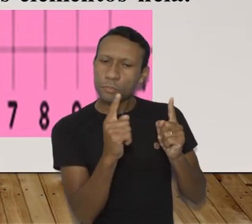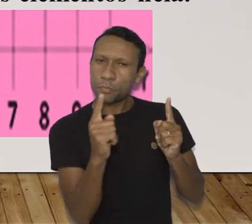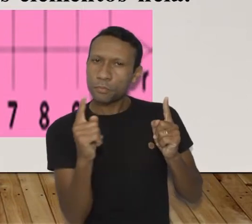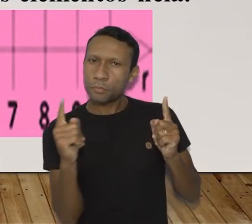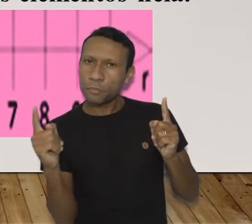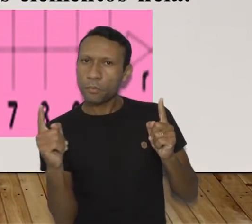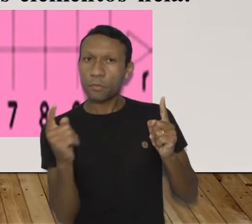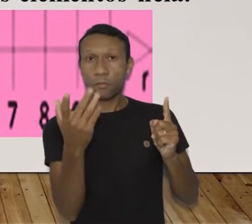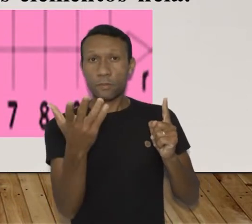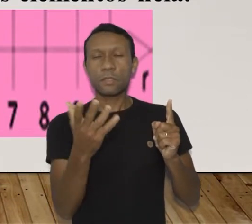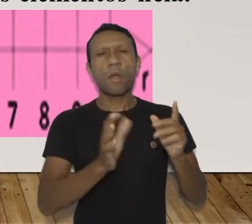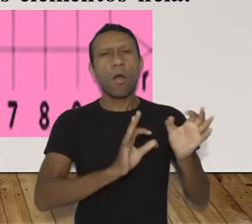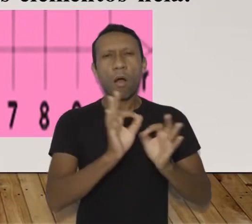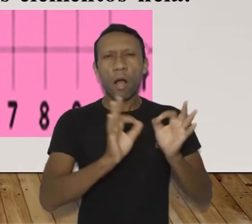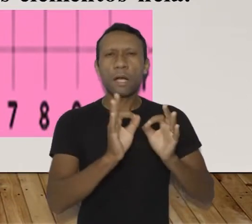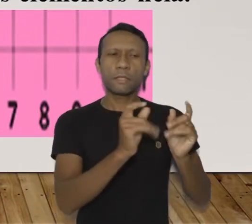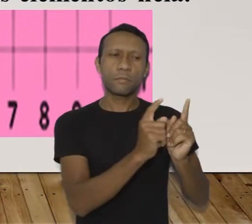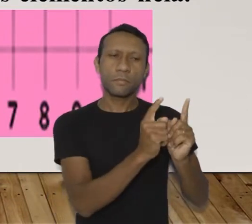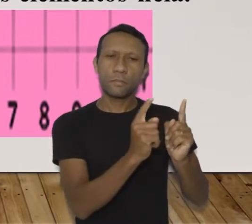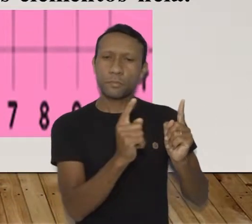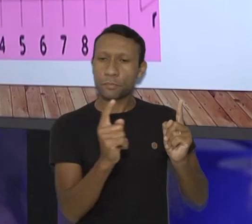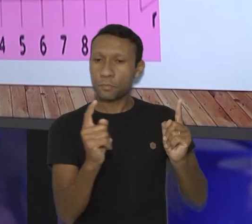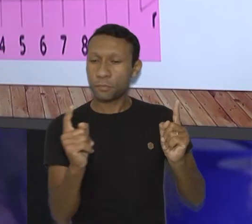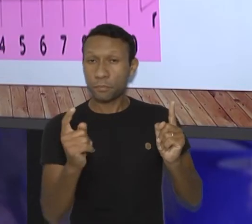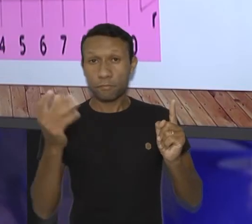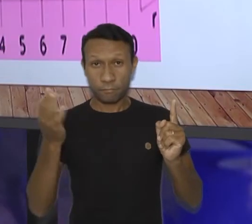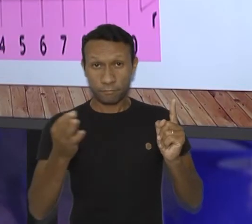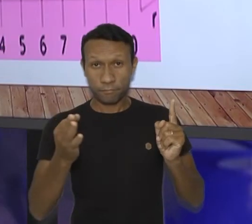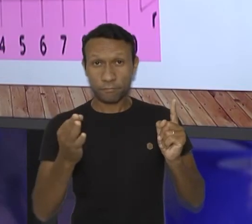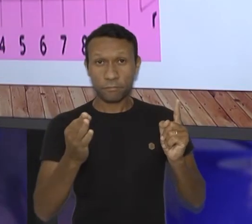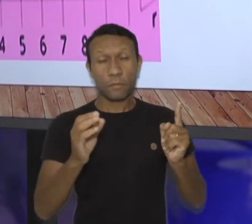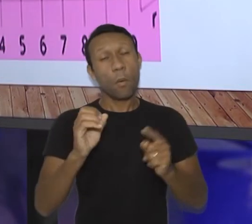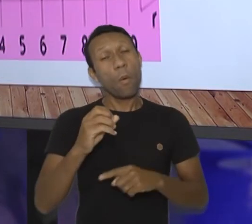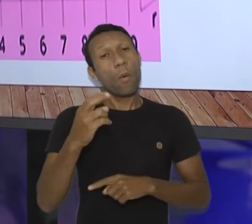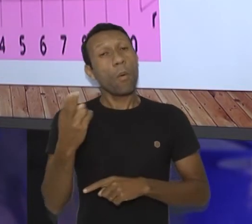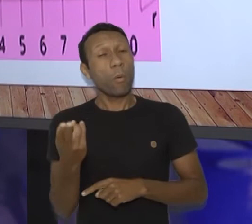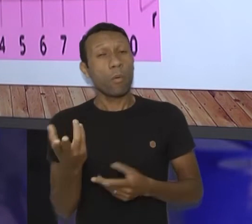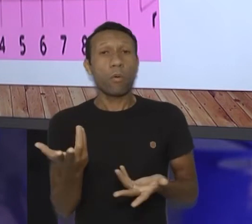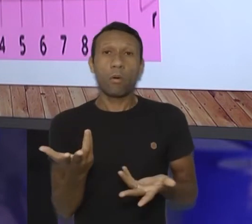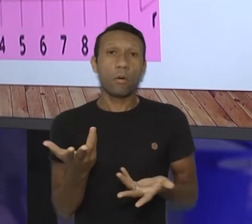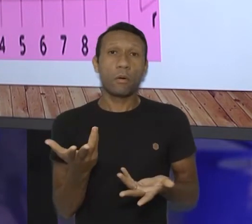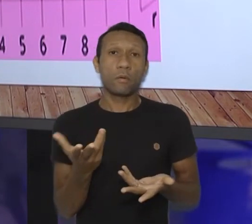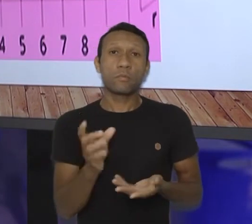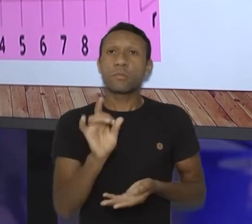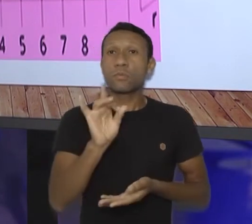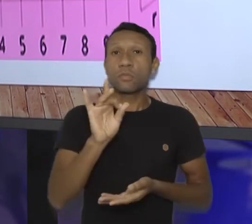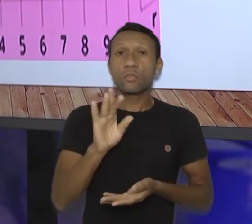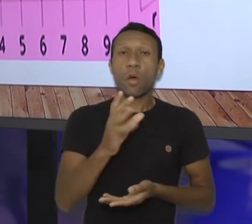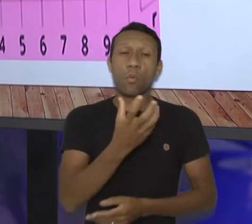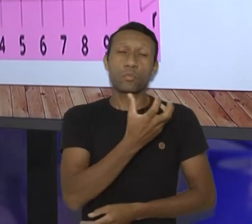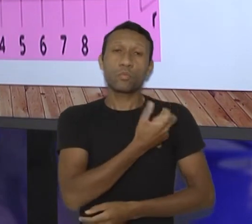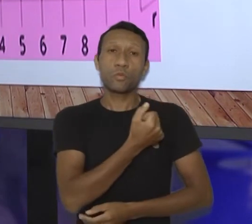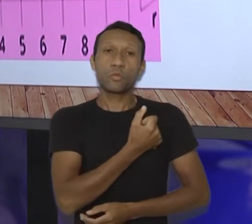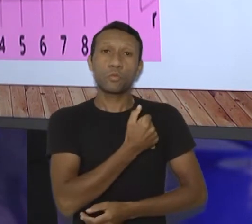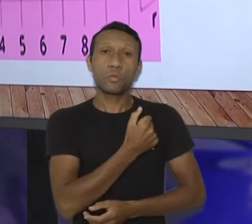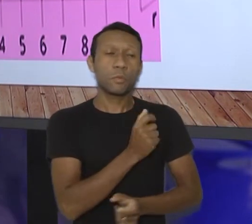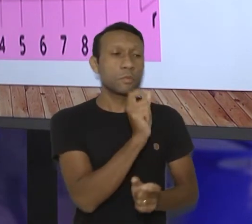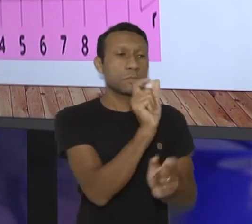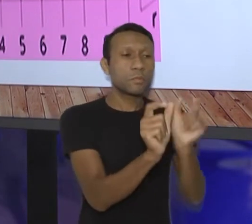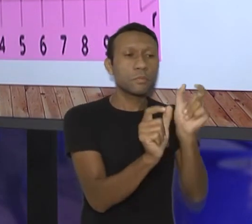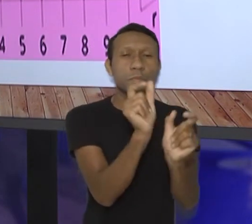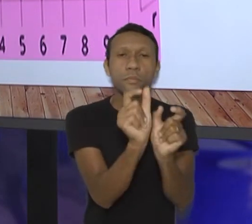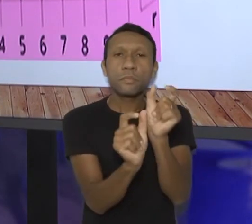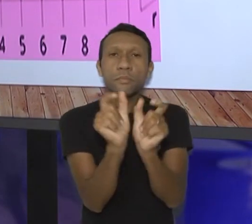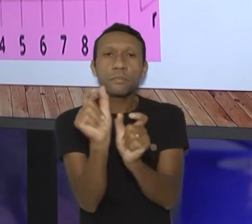construir, como está aqui, uma reta numérica completa ou simplesmente colocar os números que estão no conjunto